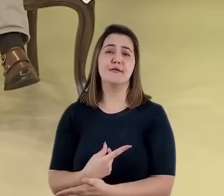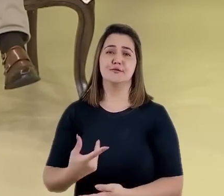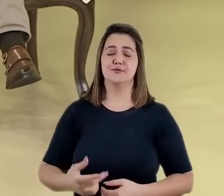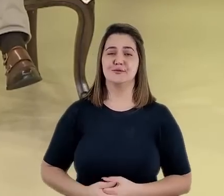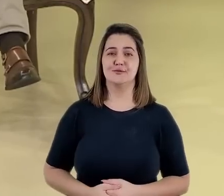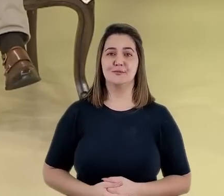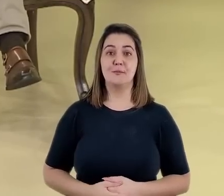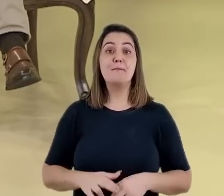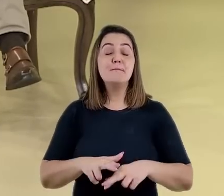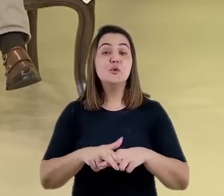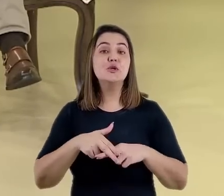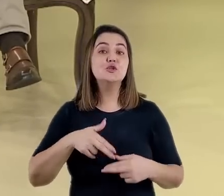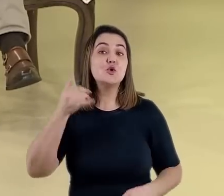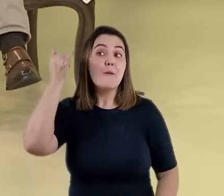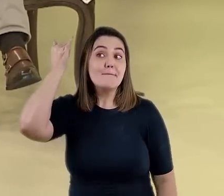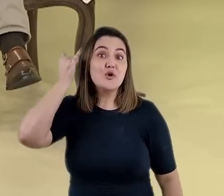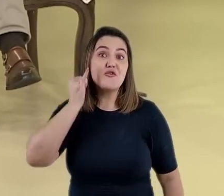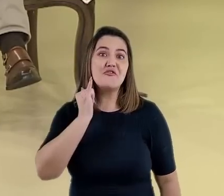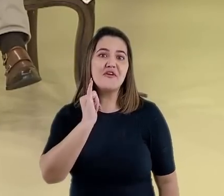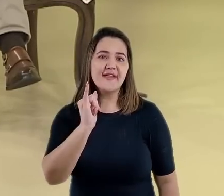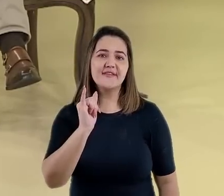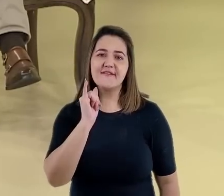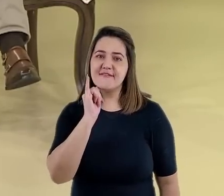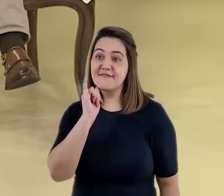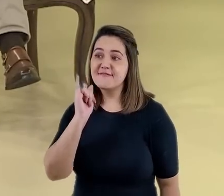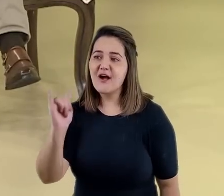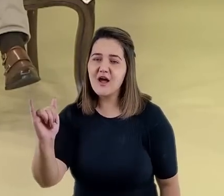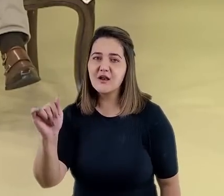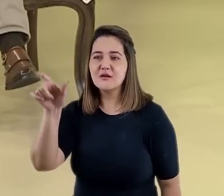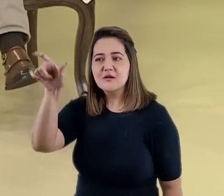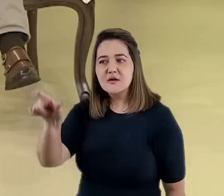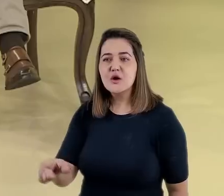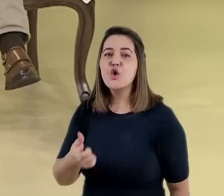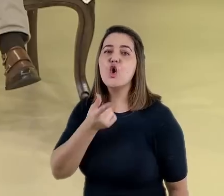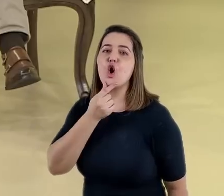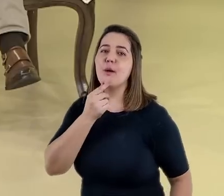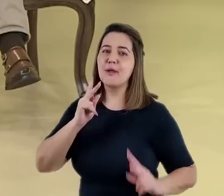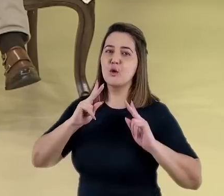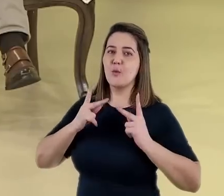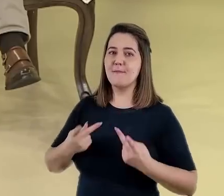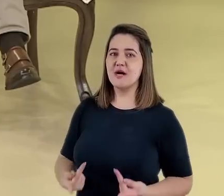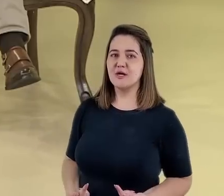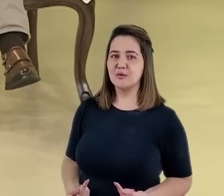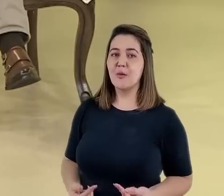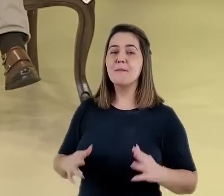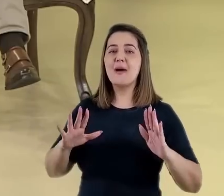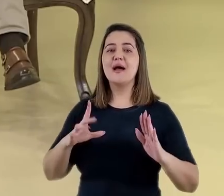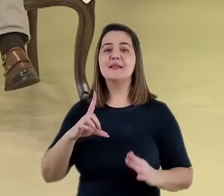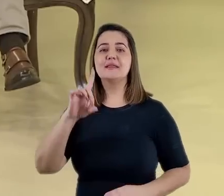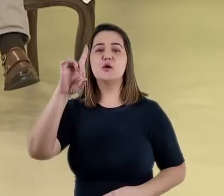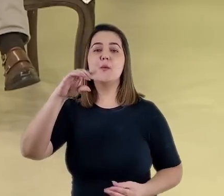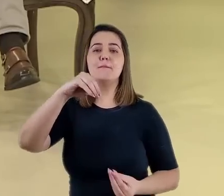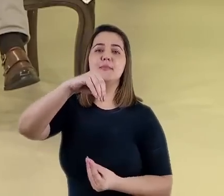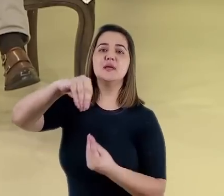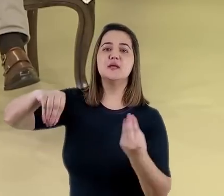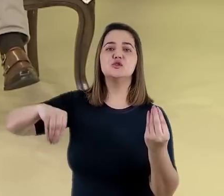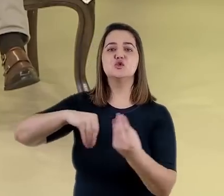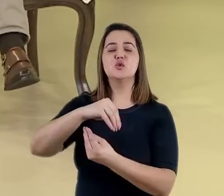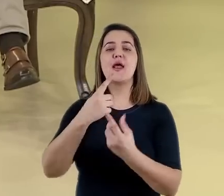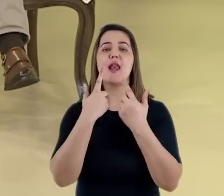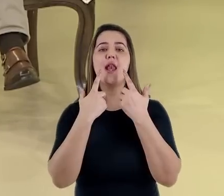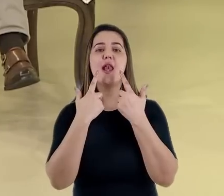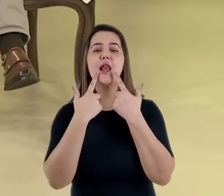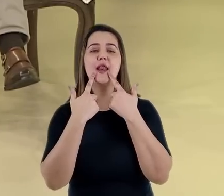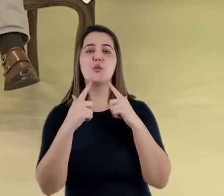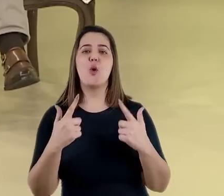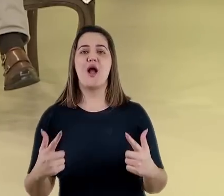A princípio, parece que o profeta está se dirigindo a um rei humano e não a um rebelde primordial entre os anjos do